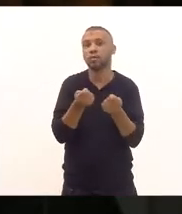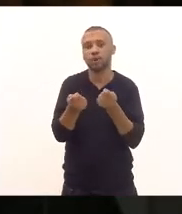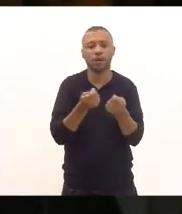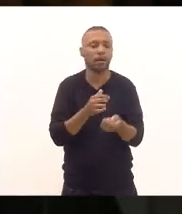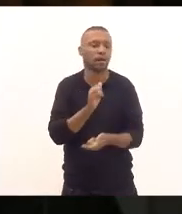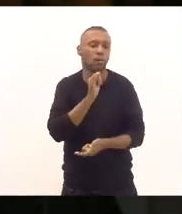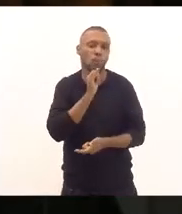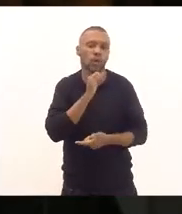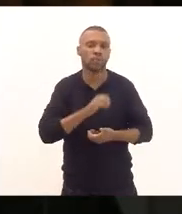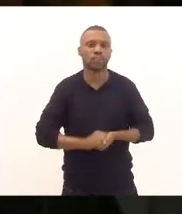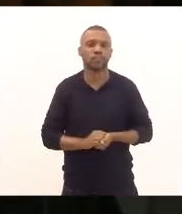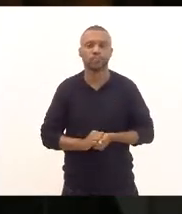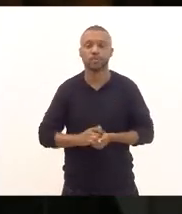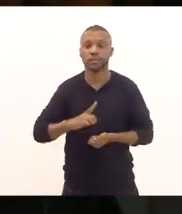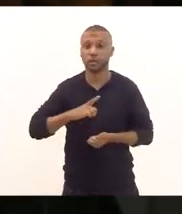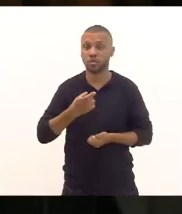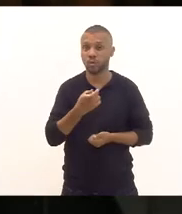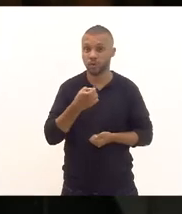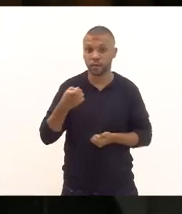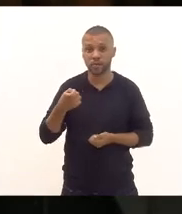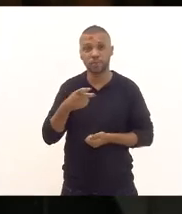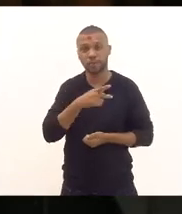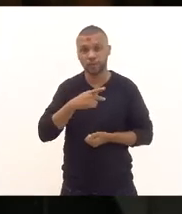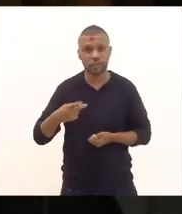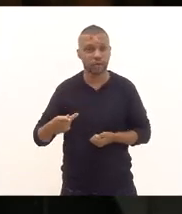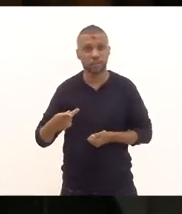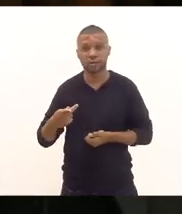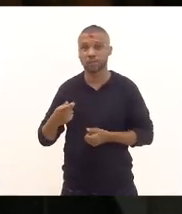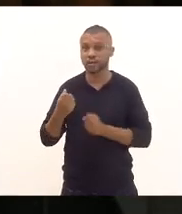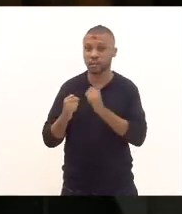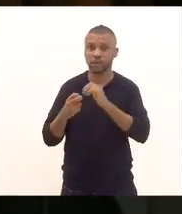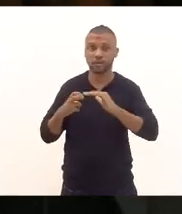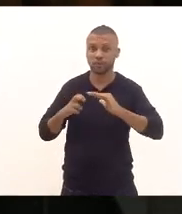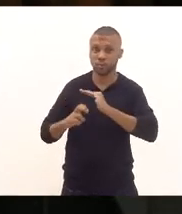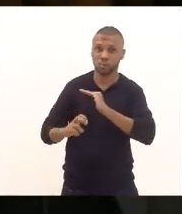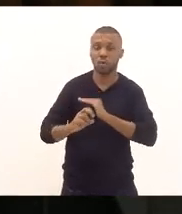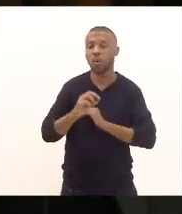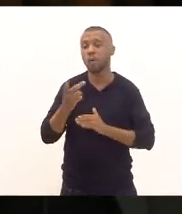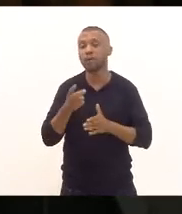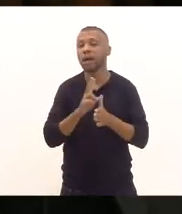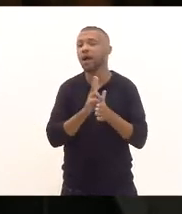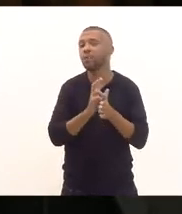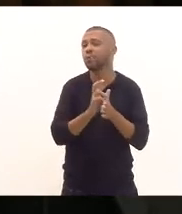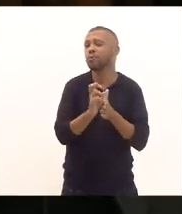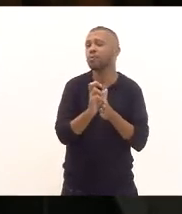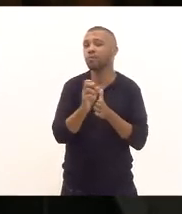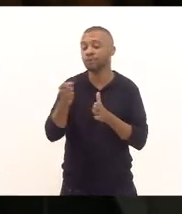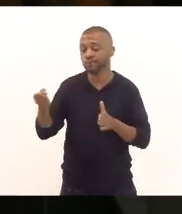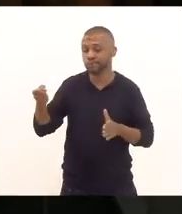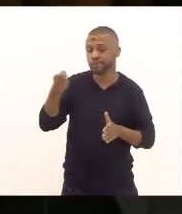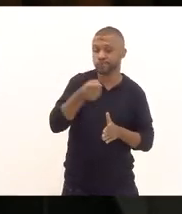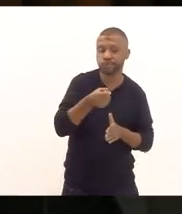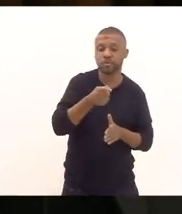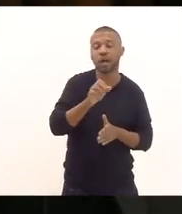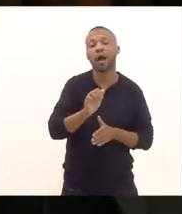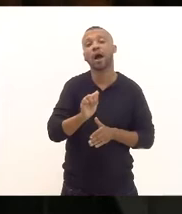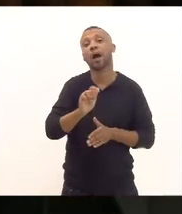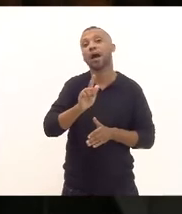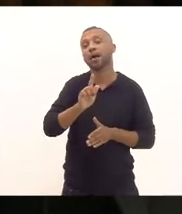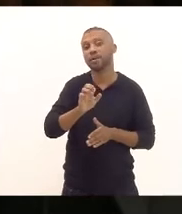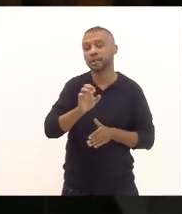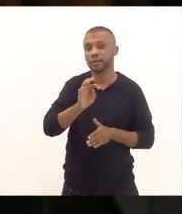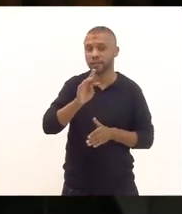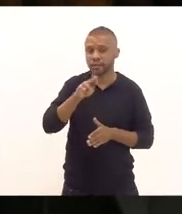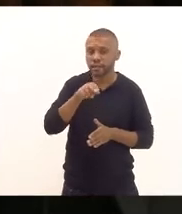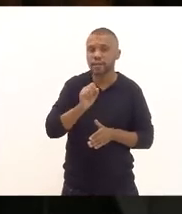por exemplo tem um ex-presidente do metrô ou da SuperVia na agetrans por exemplo Então